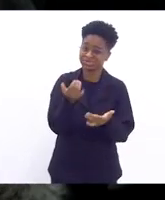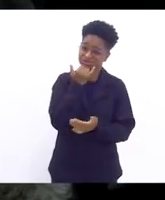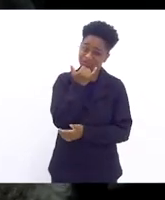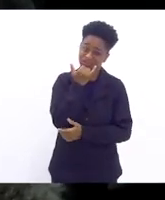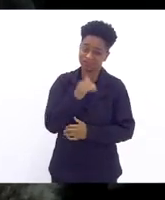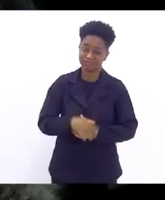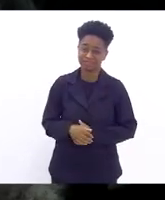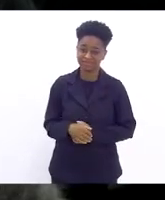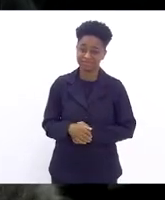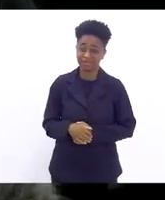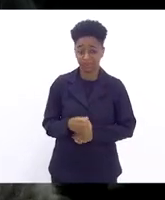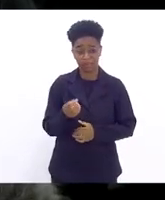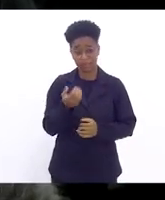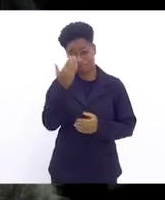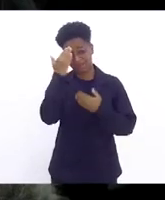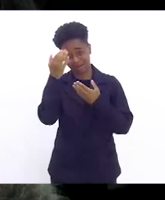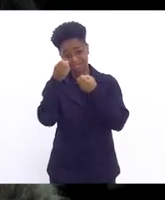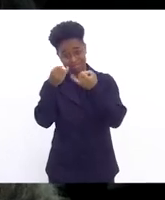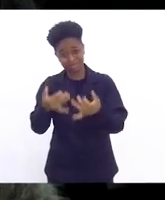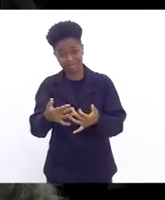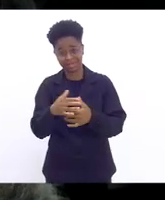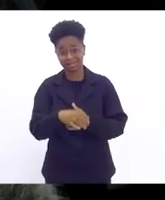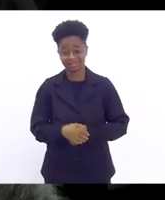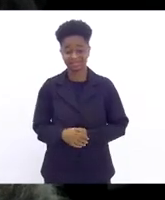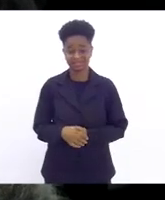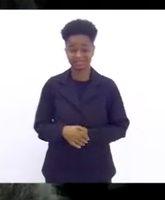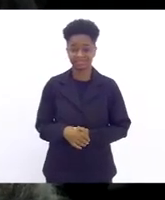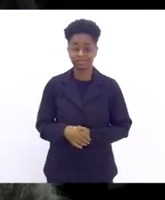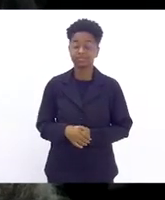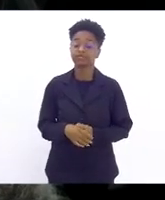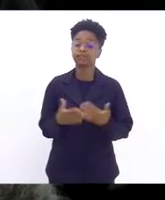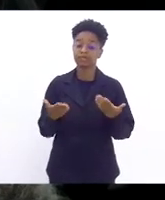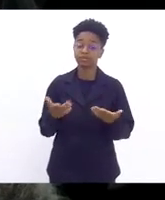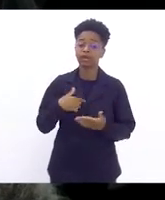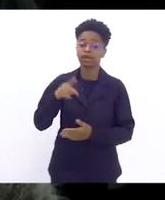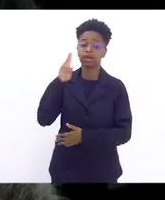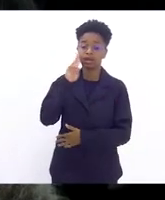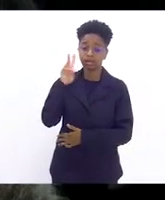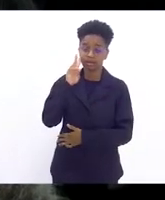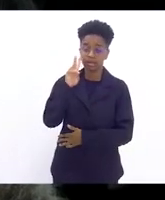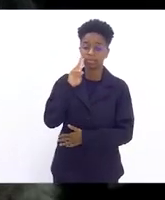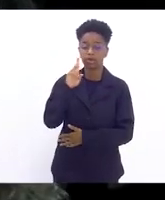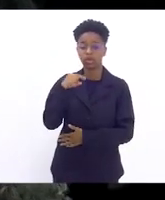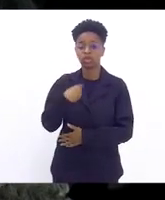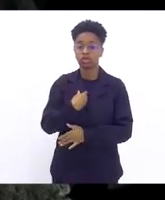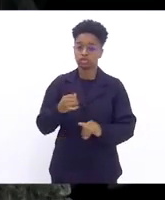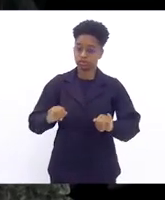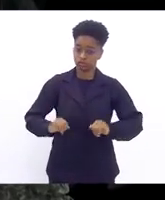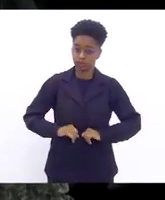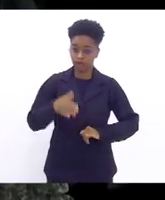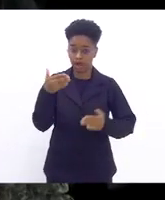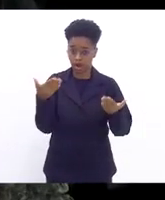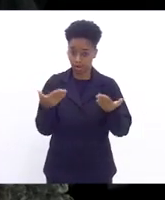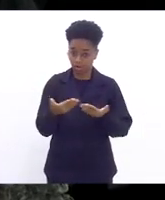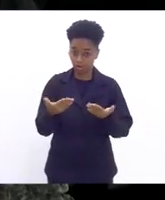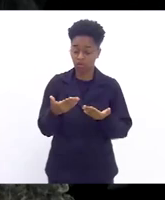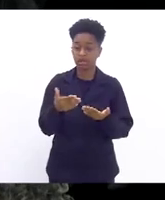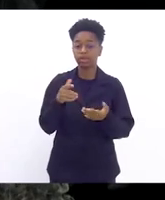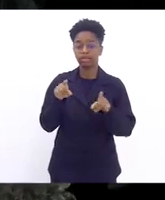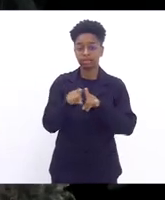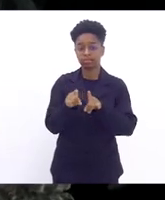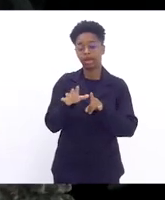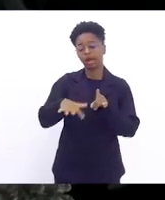foi ótima ter esclarecido então me lembra o que a gente vai sofrer agora também na bacia hidrográfica